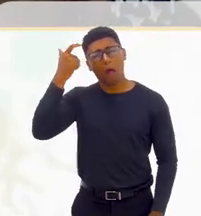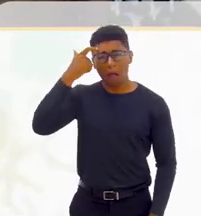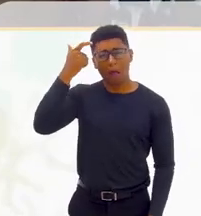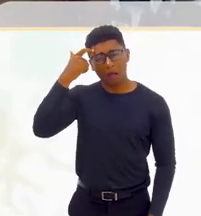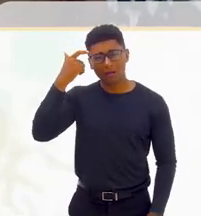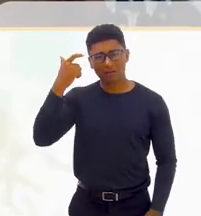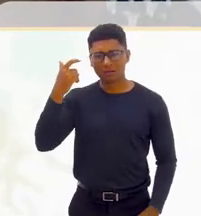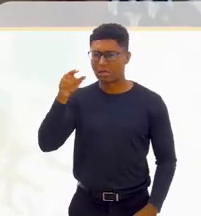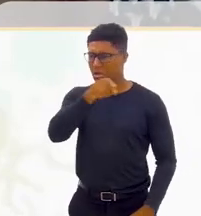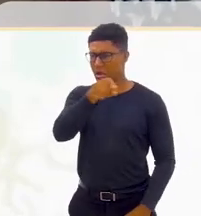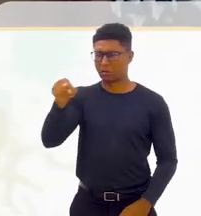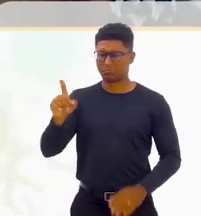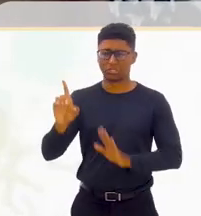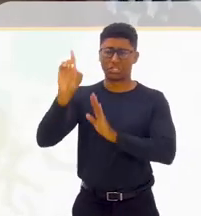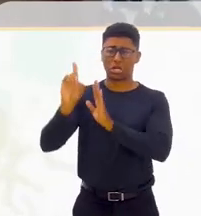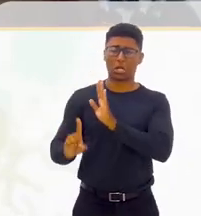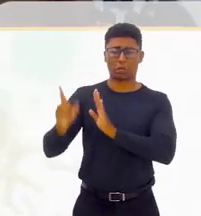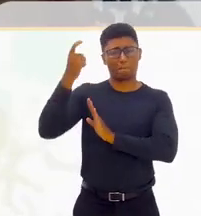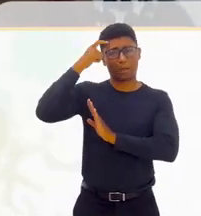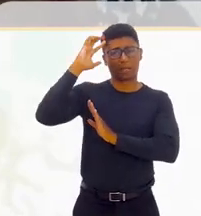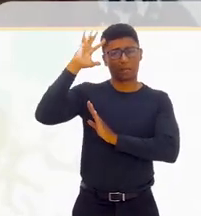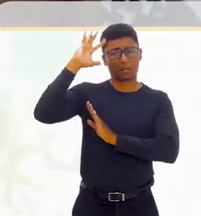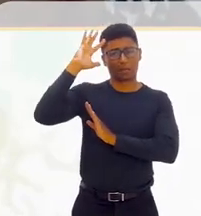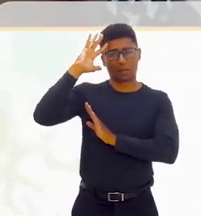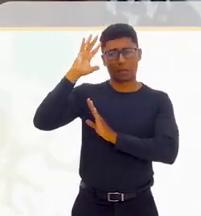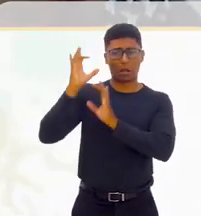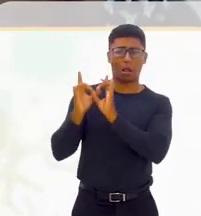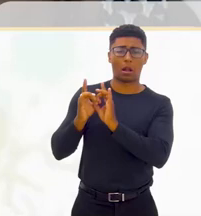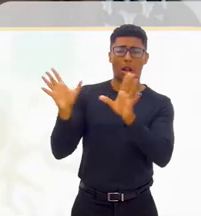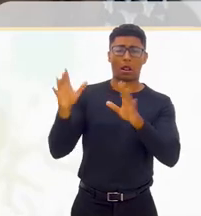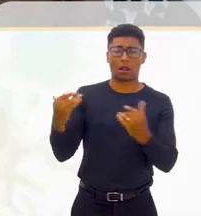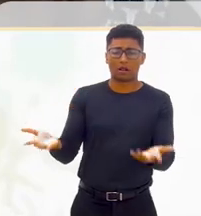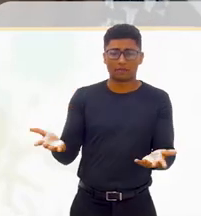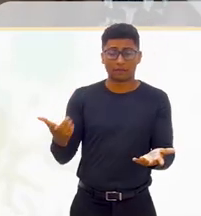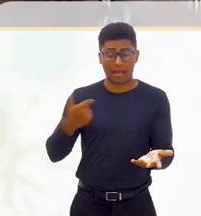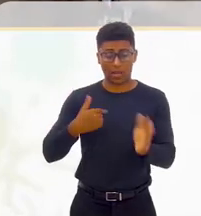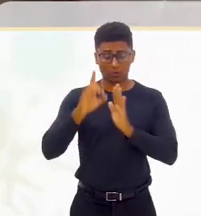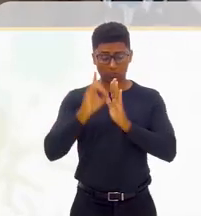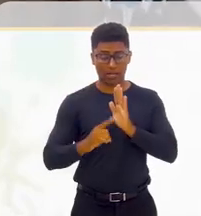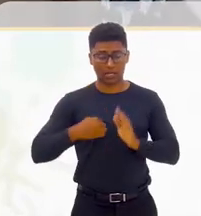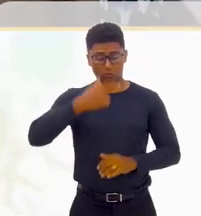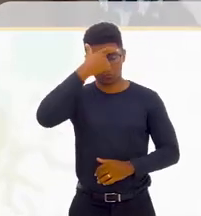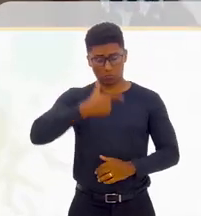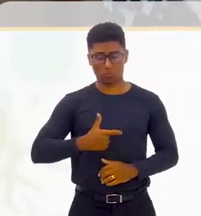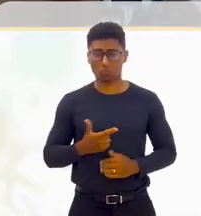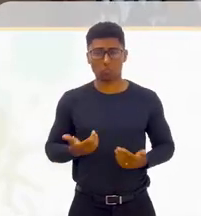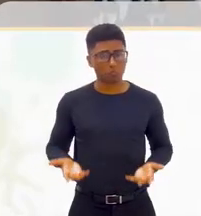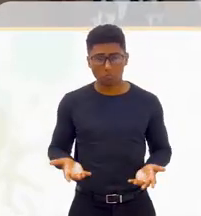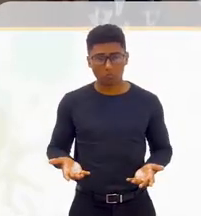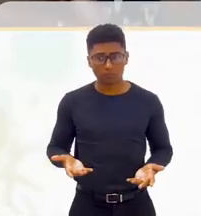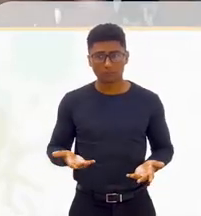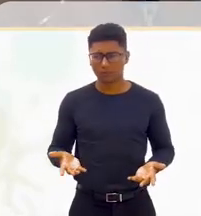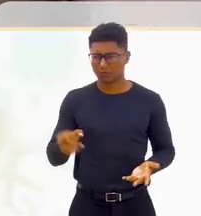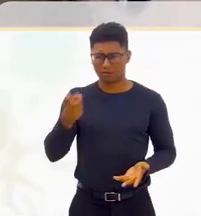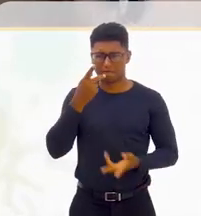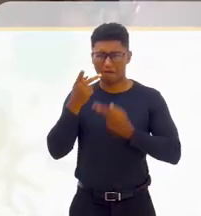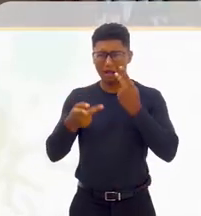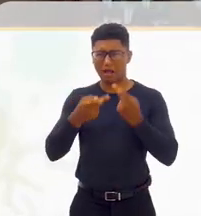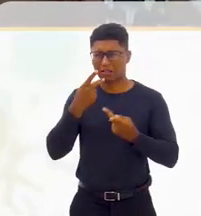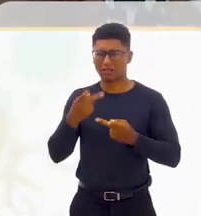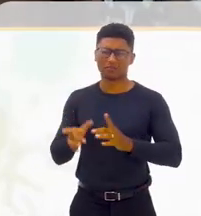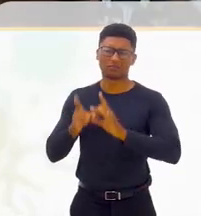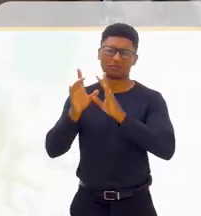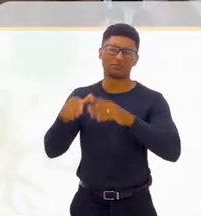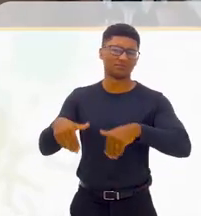outros. Não. Os outros têm o direito de pensar o que eles quiserem. É um direito que eles têm. Eu tenho o direito de ser o que eu sou. Então, o que falam, pode